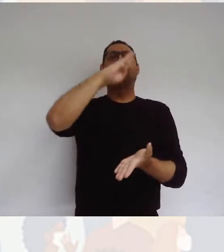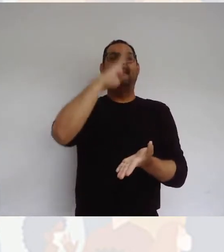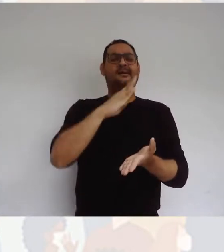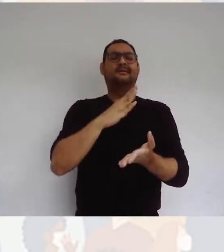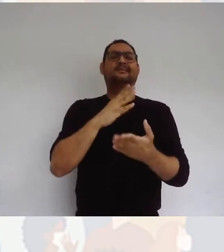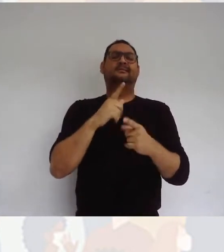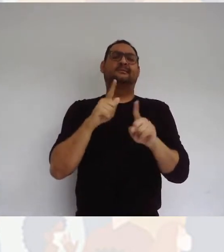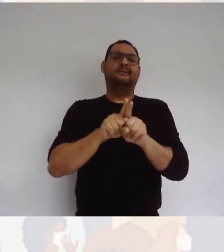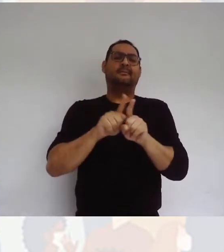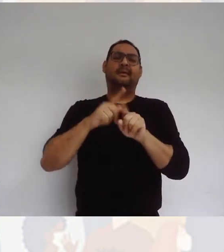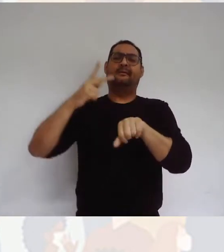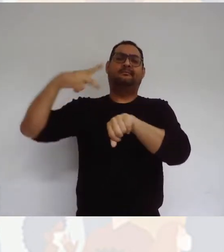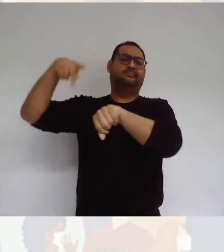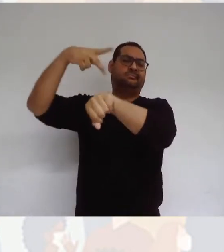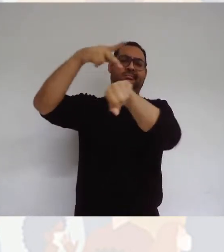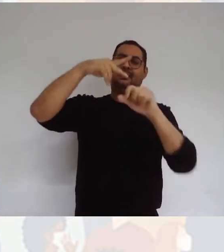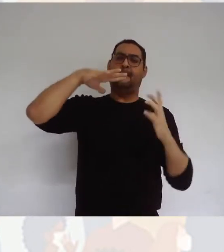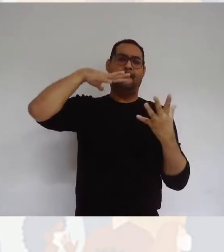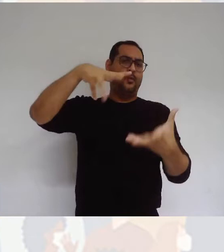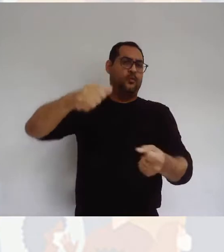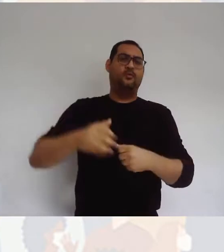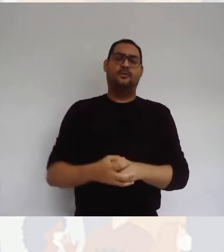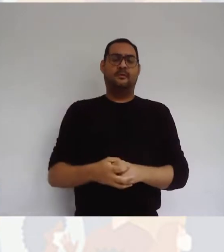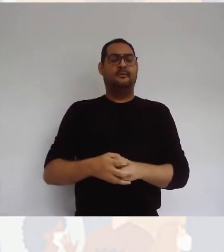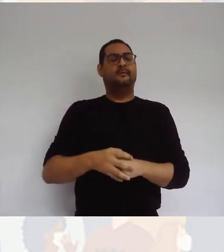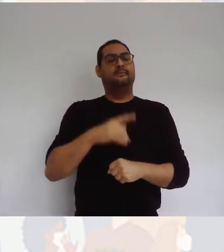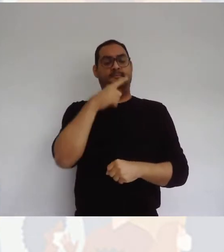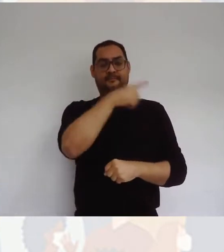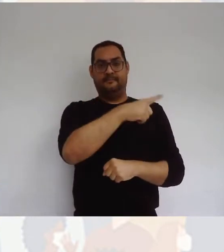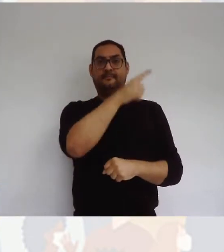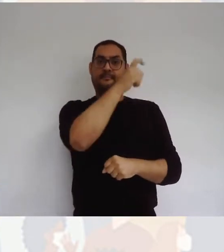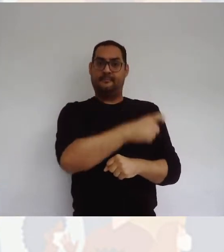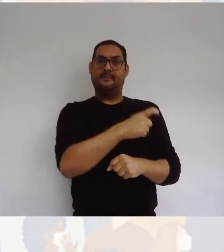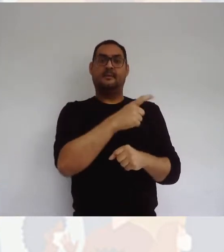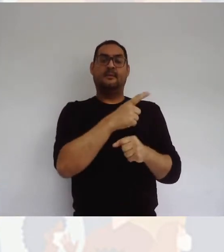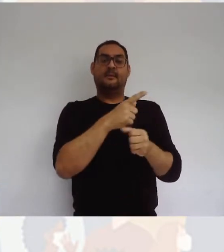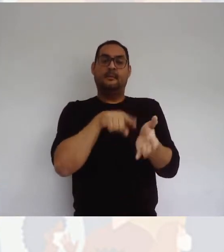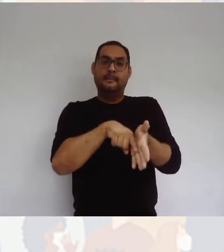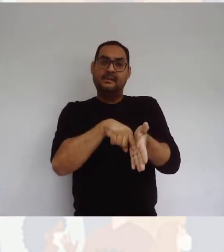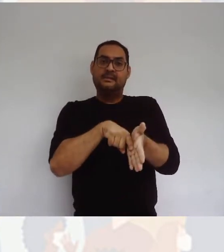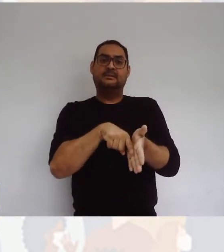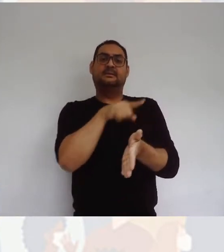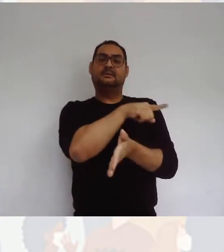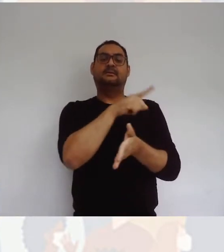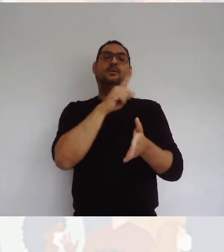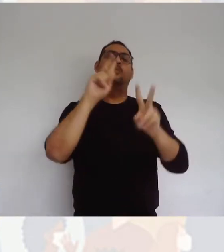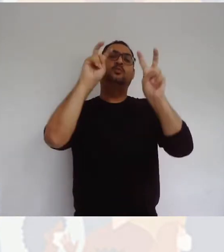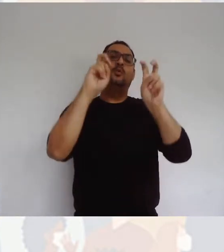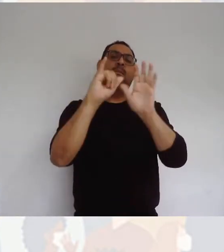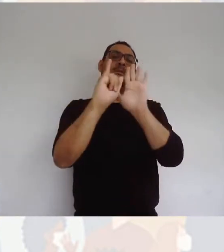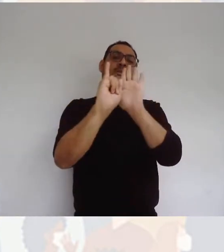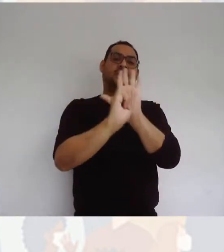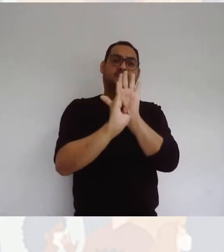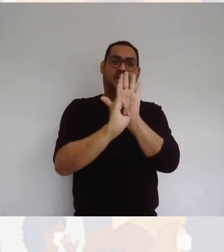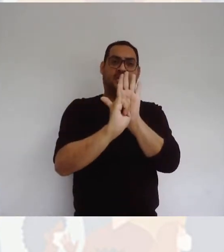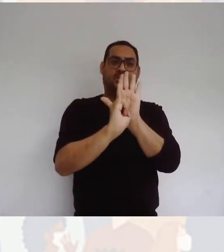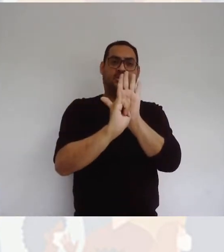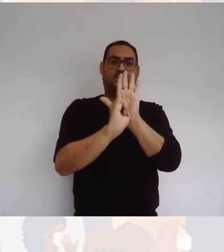também internacionalmente, né, no mundo. Então, os estudos, o seu trabalho, né, ele estuda identidades,